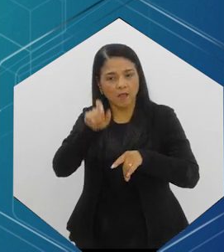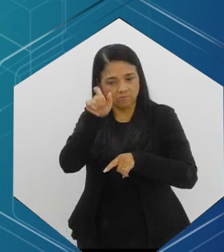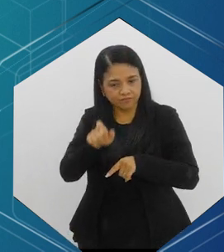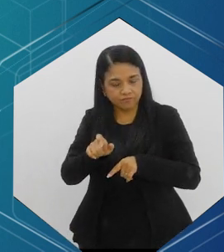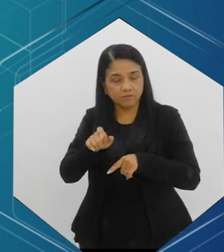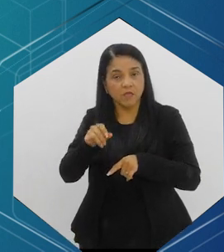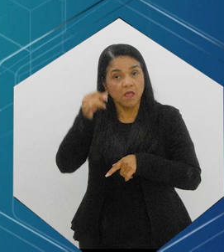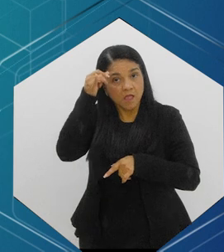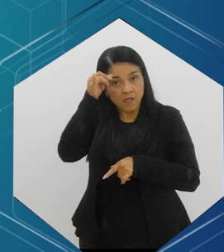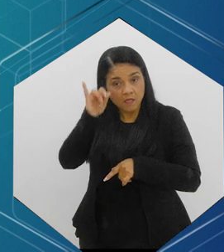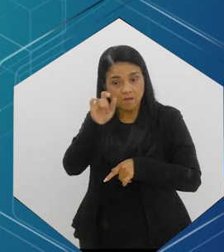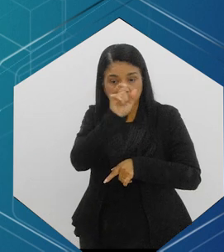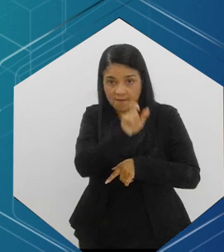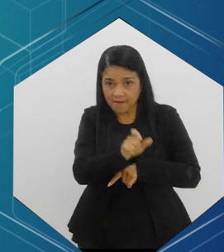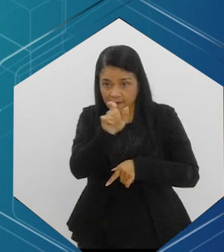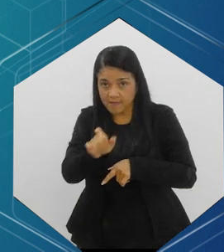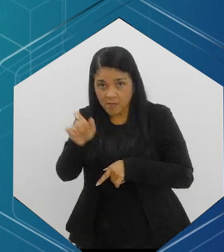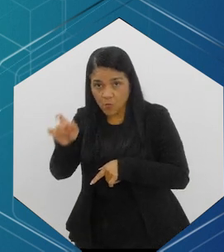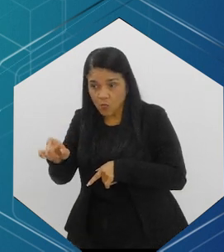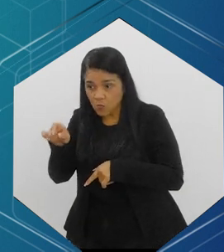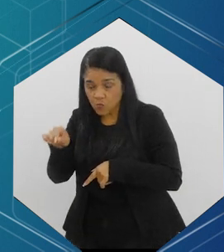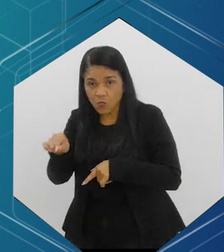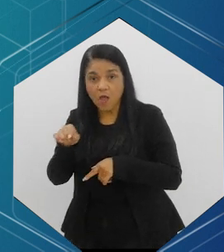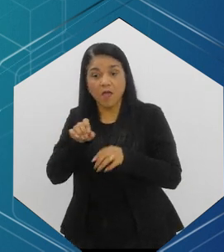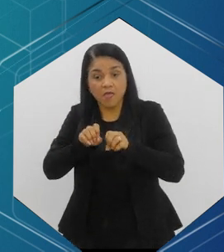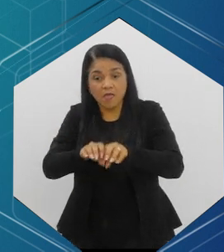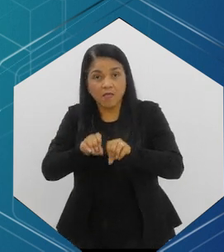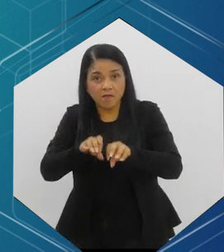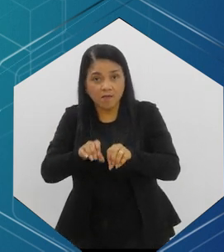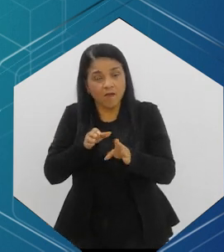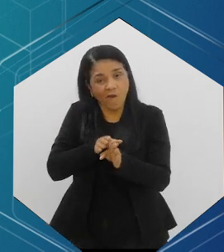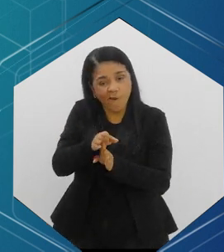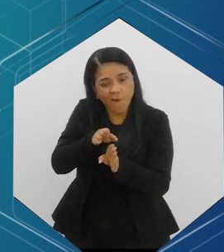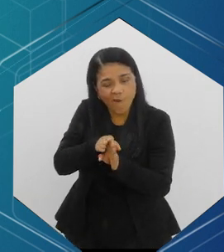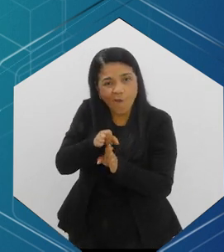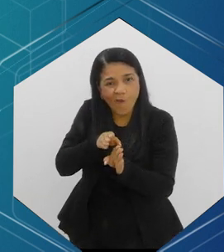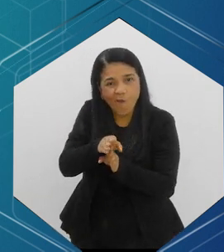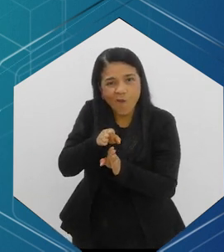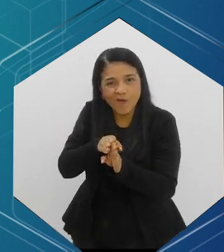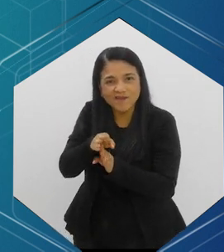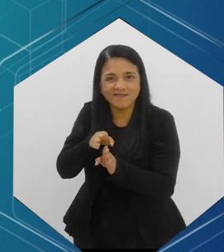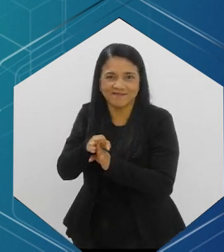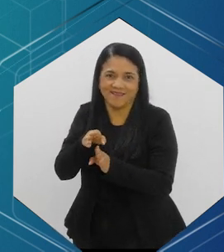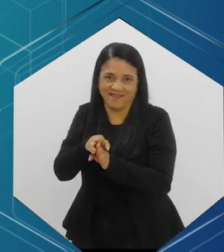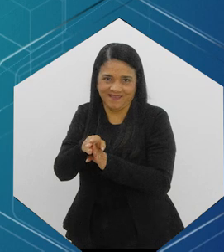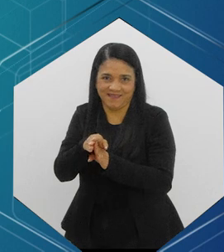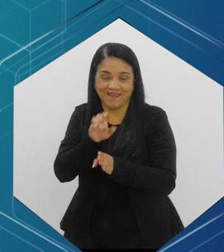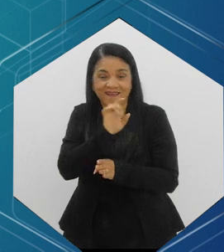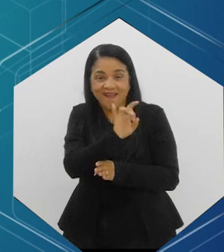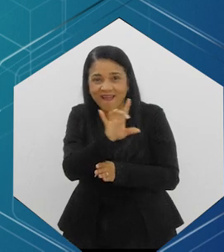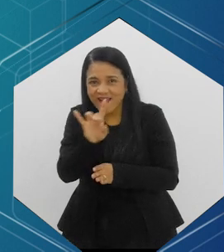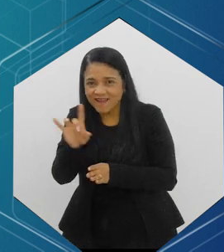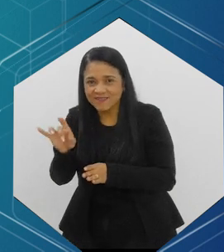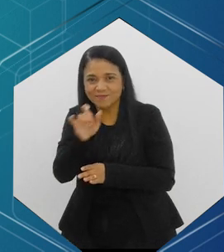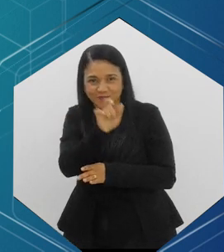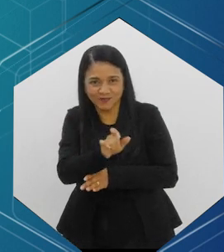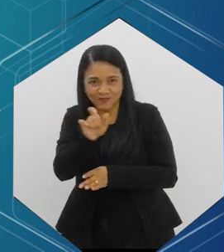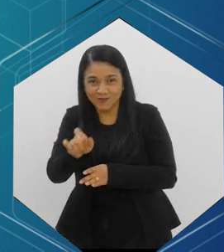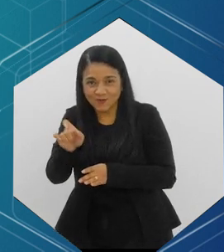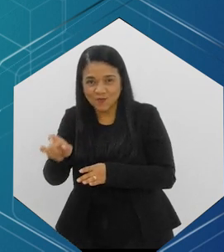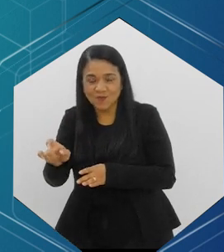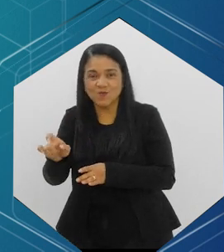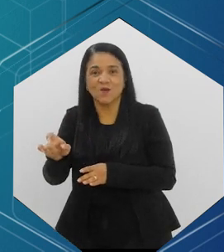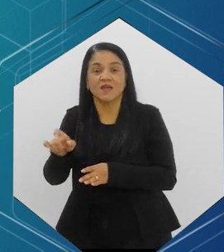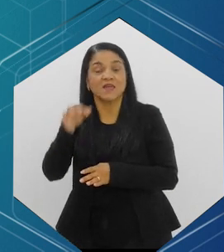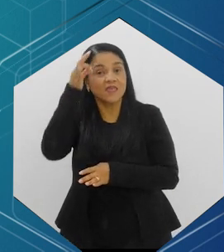essa quimioprofilaxia e a educação do paciente. E é muito importante o paciente ele ter a